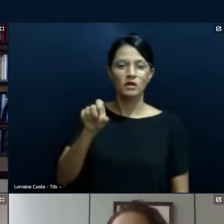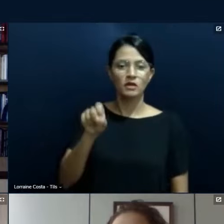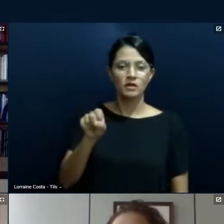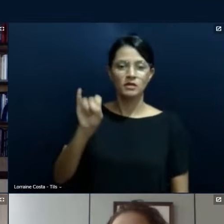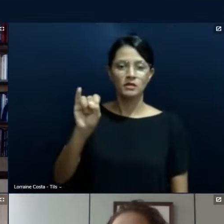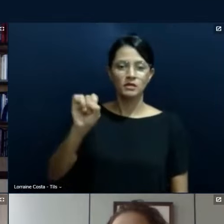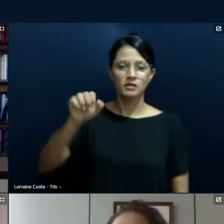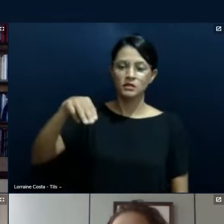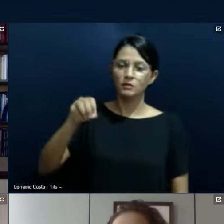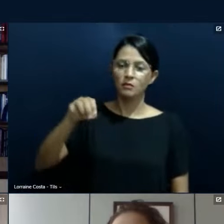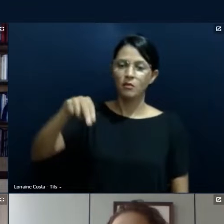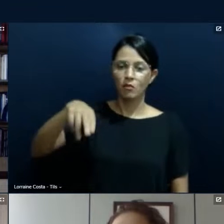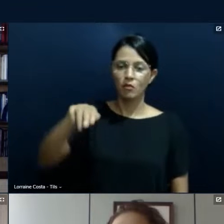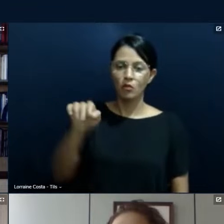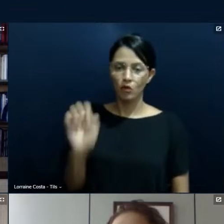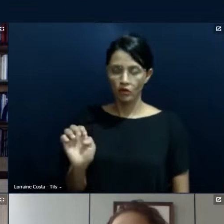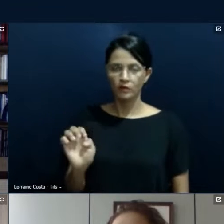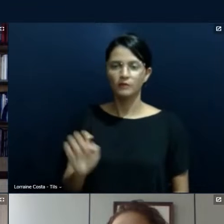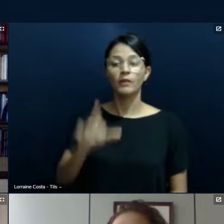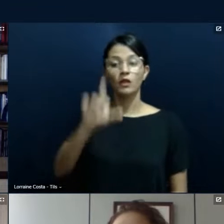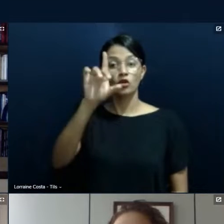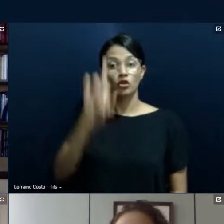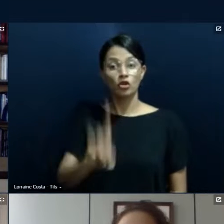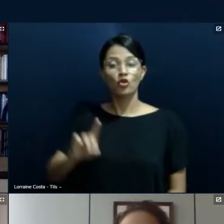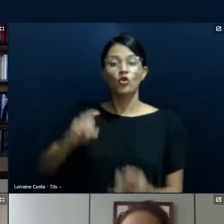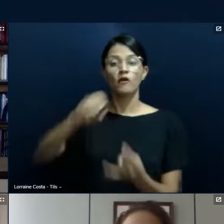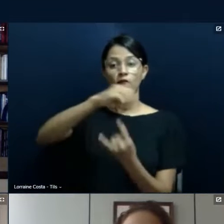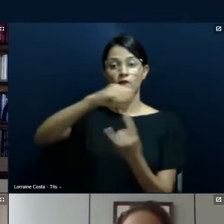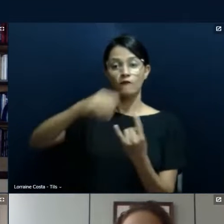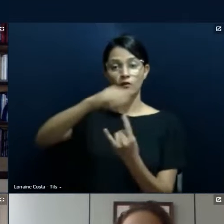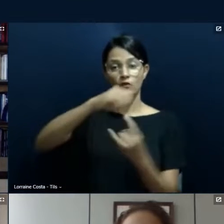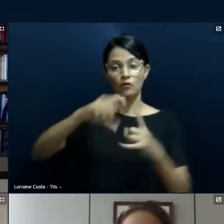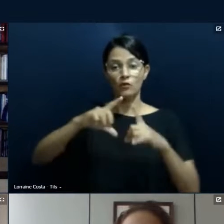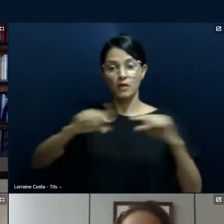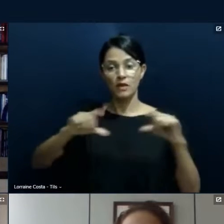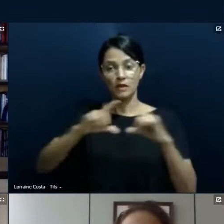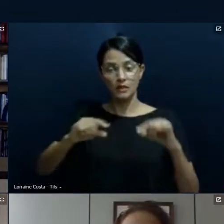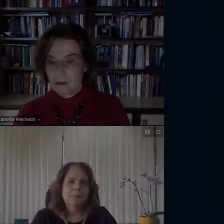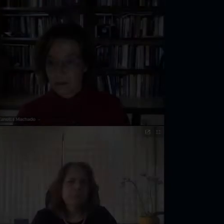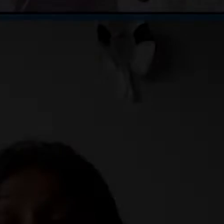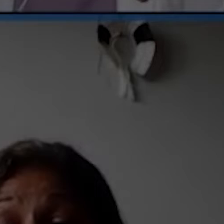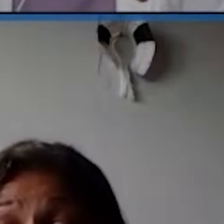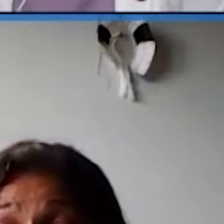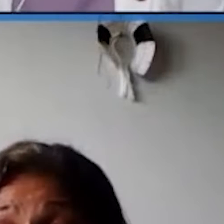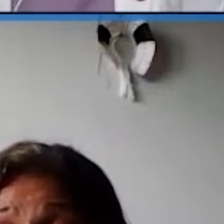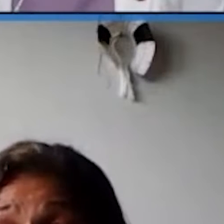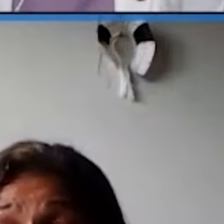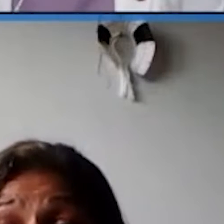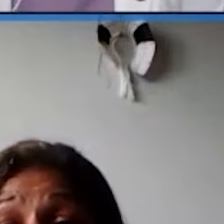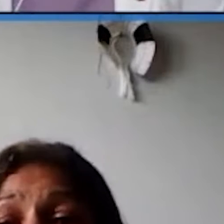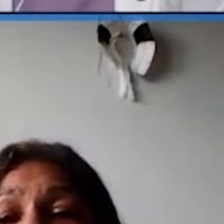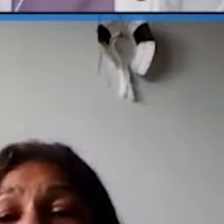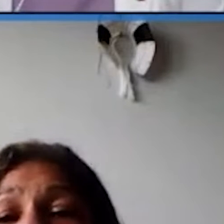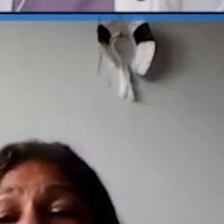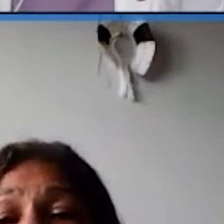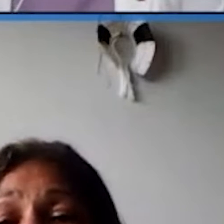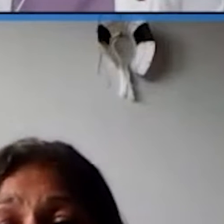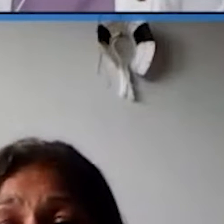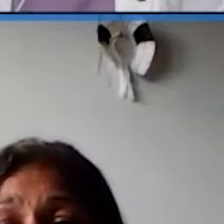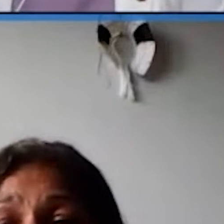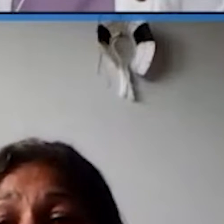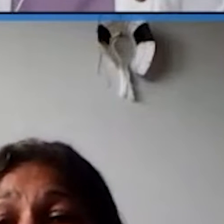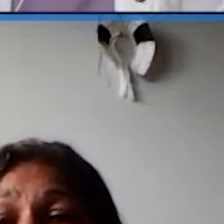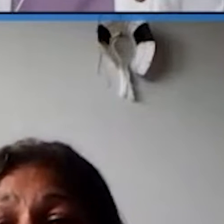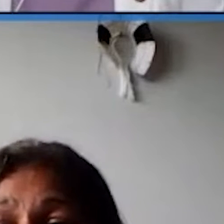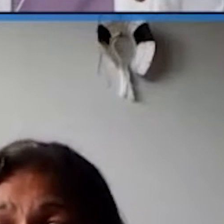evento 8M UNB deste ano, que ocorre durante todo o mês de março. Eu espero que seja um momento